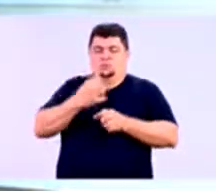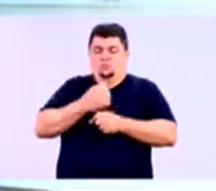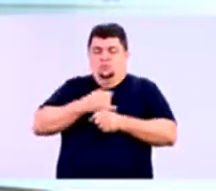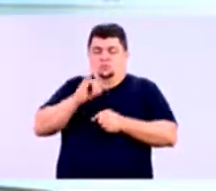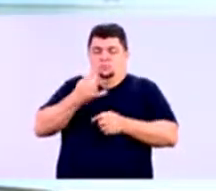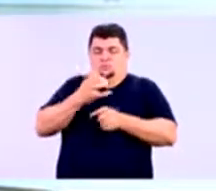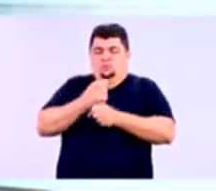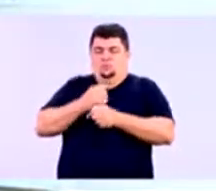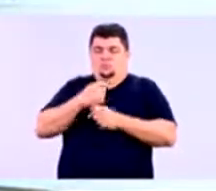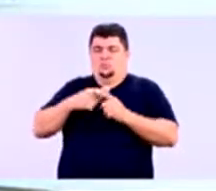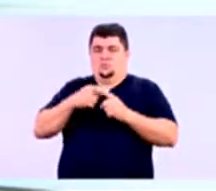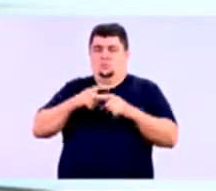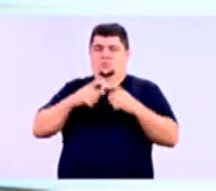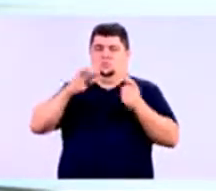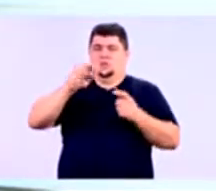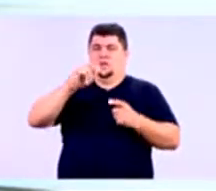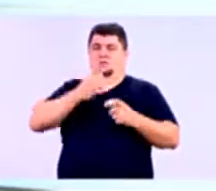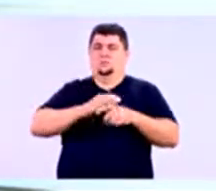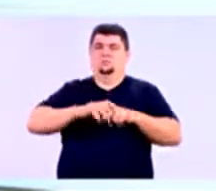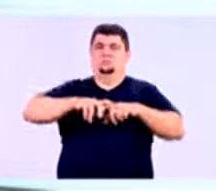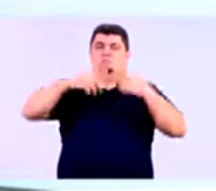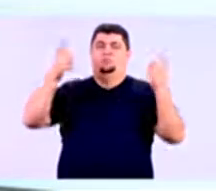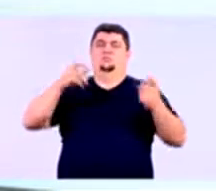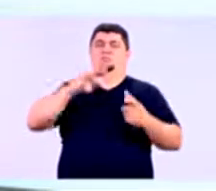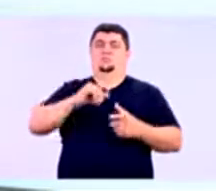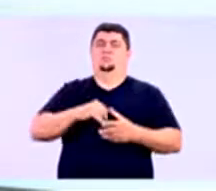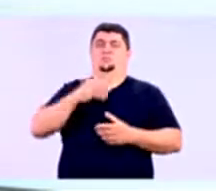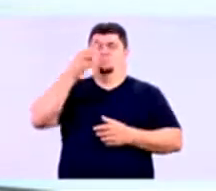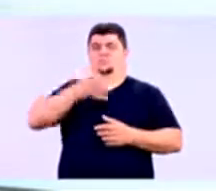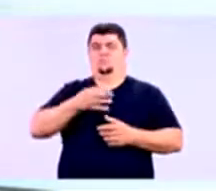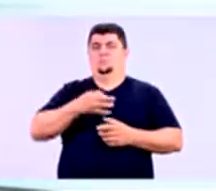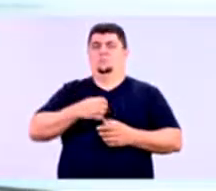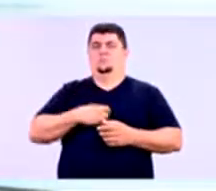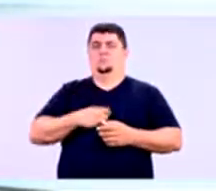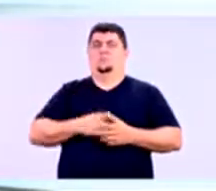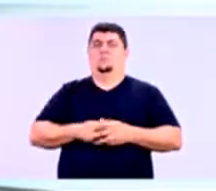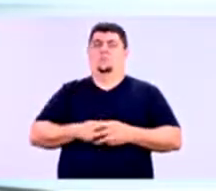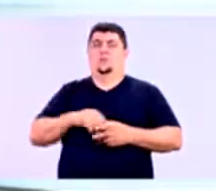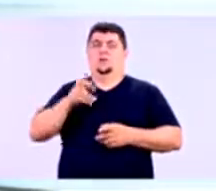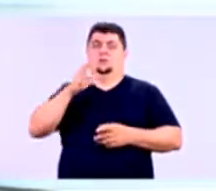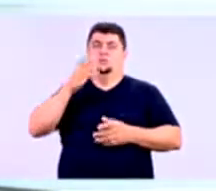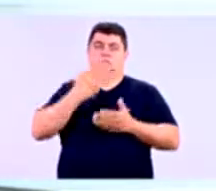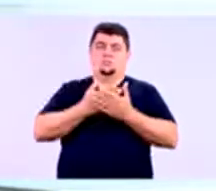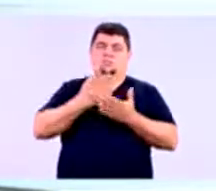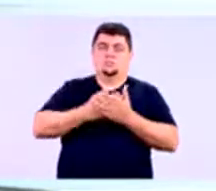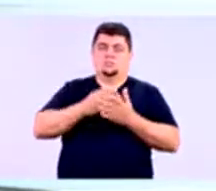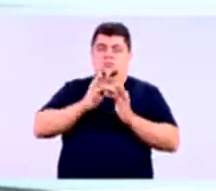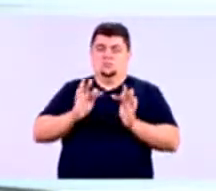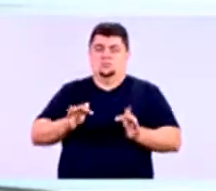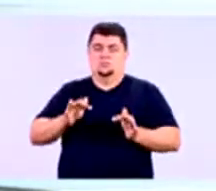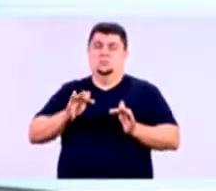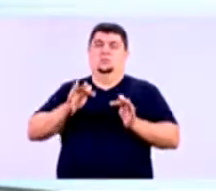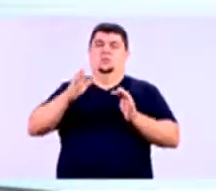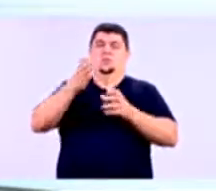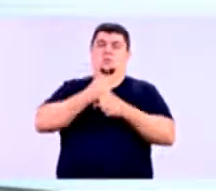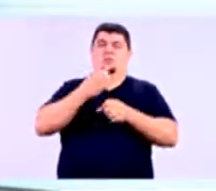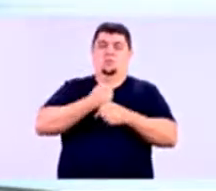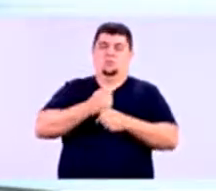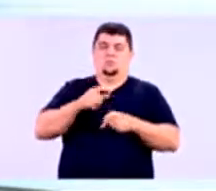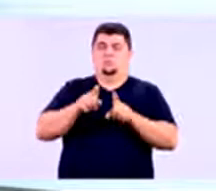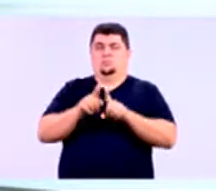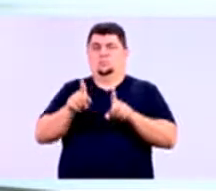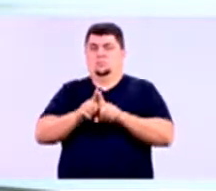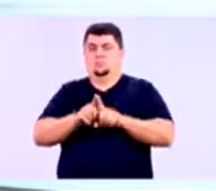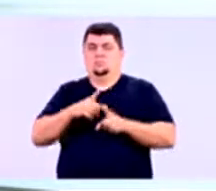taxa efetiva, a taxa final que você paga, certo? Então, ó, vimos juros simples, vimos juros compostos, vimos que em